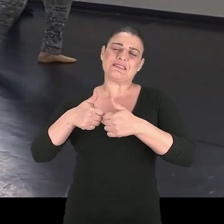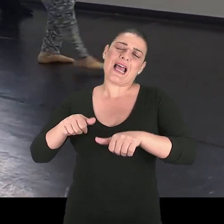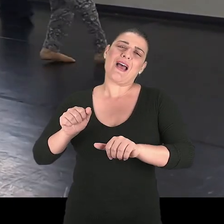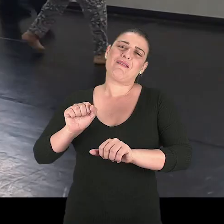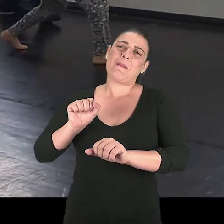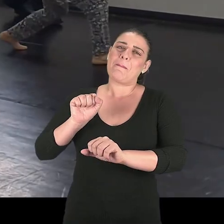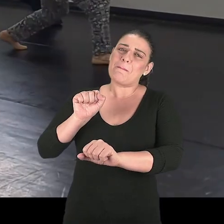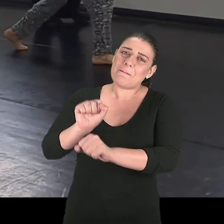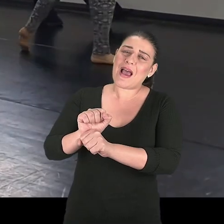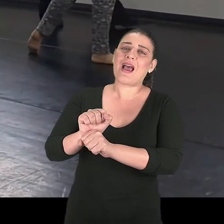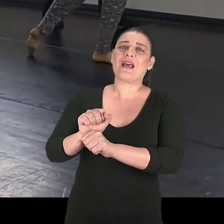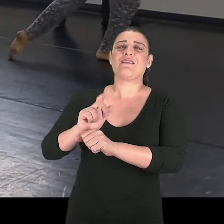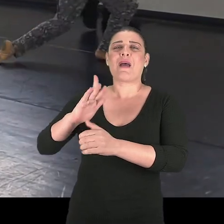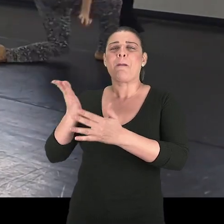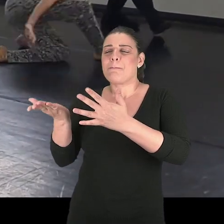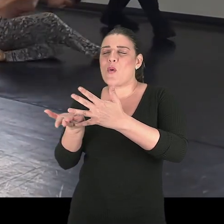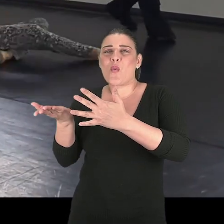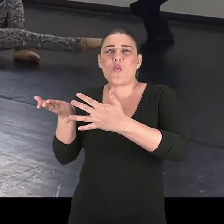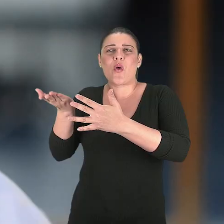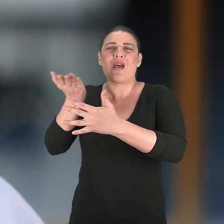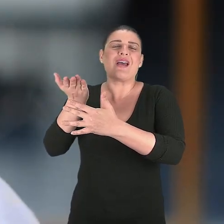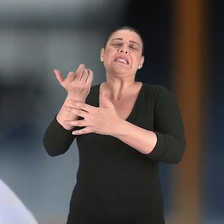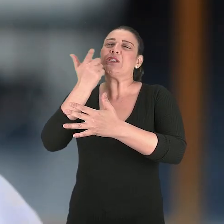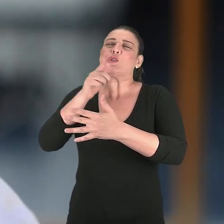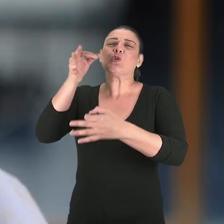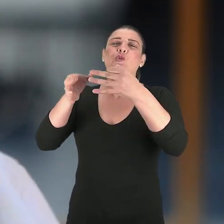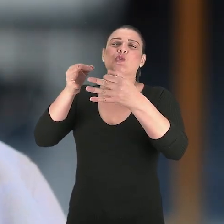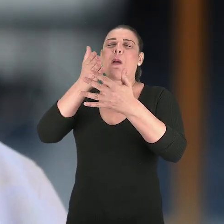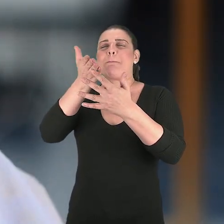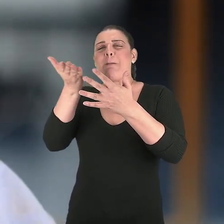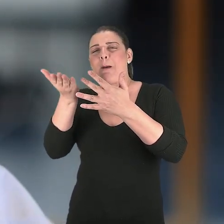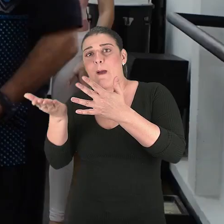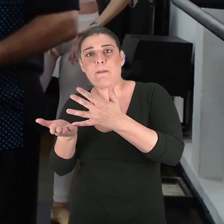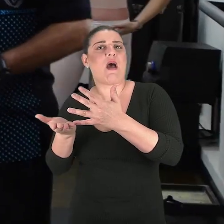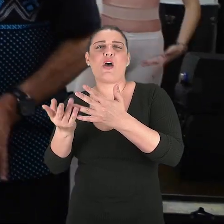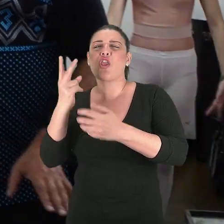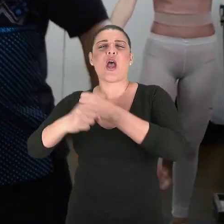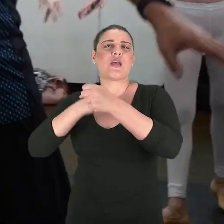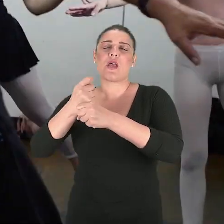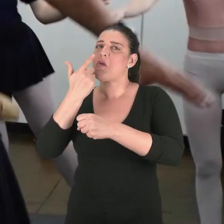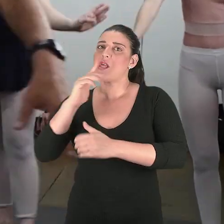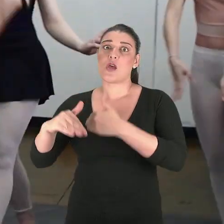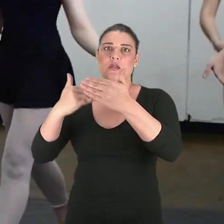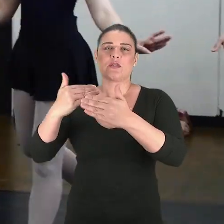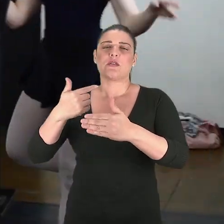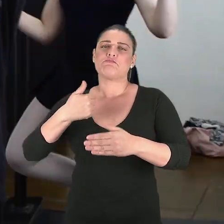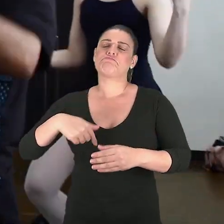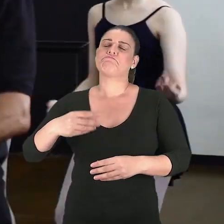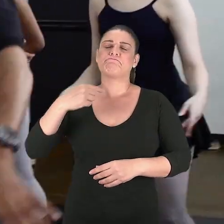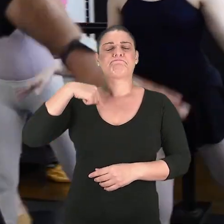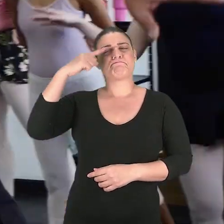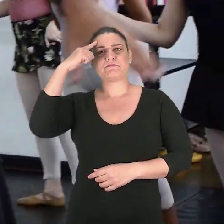que ia para o jurídico, voltava, fazia uns 2 anos que não deslanchava. Aí eu remodelei